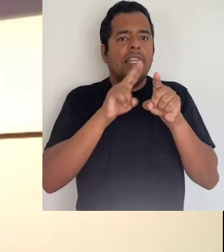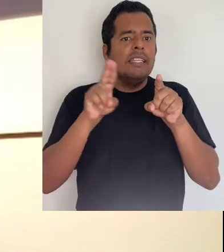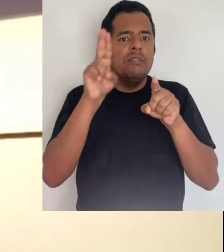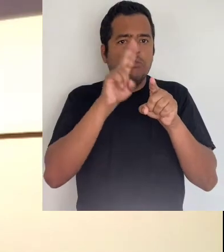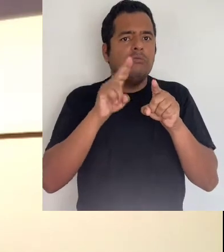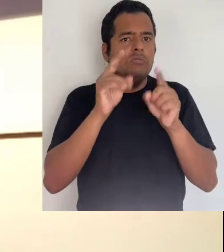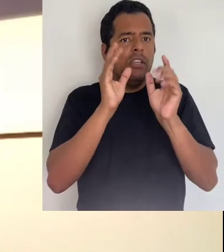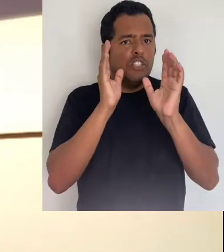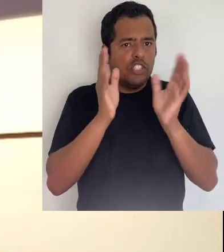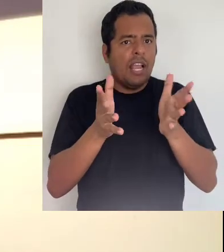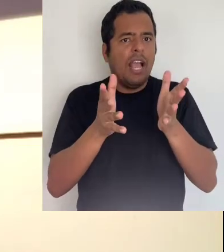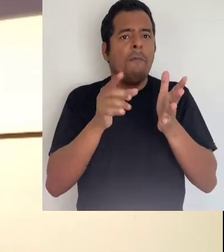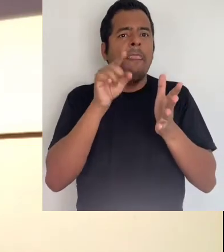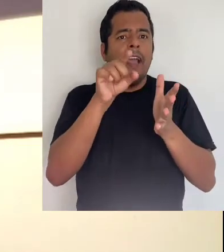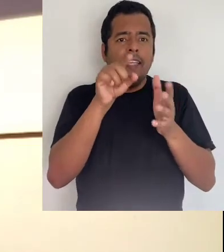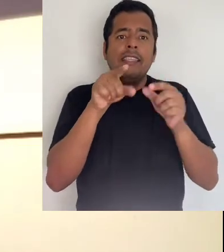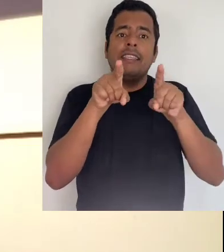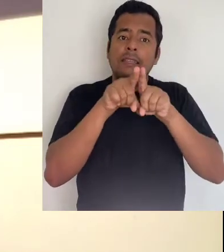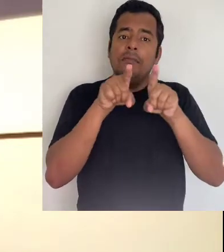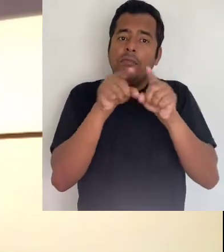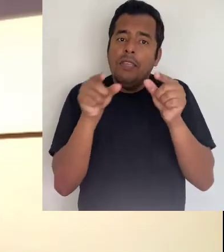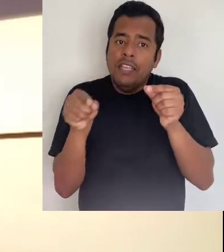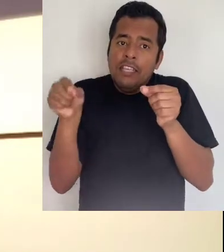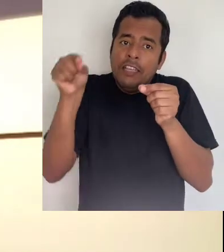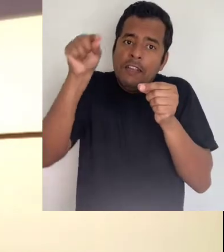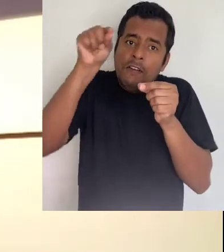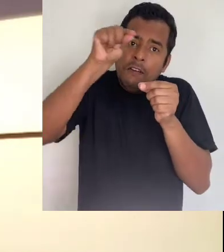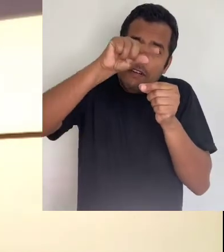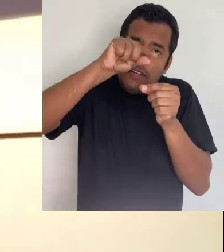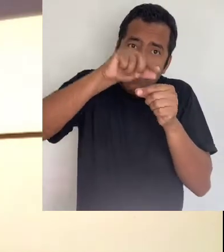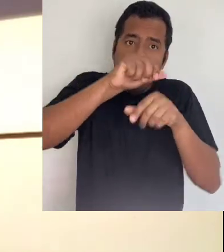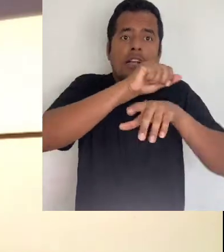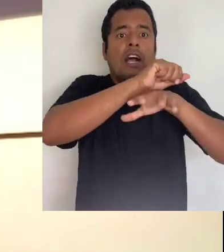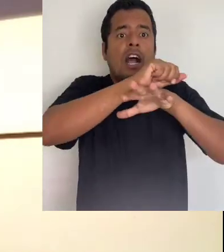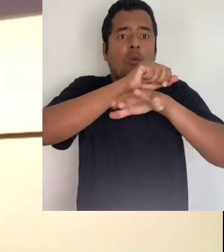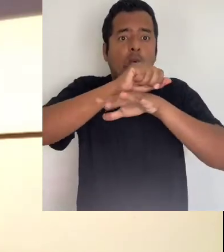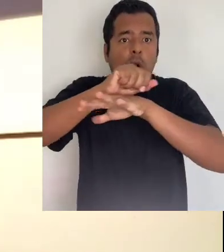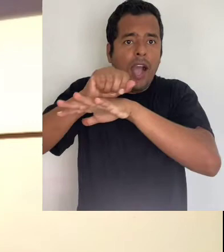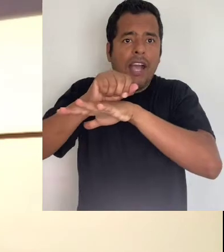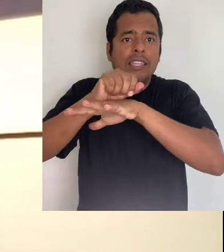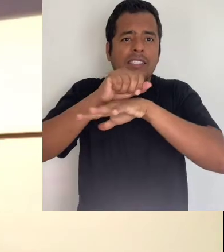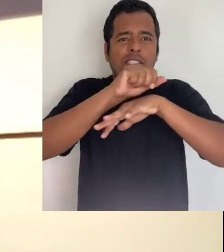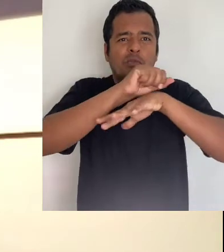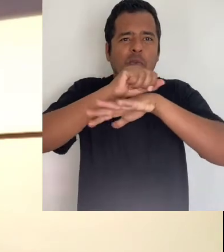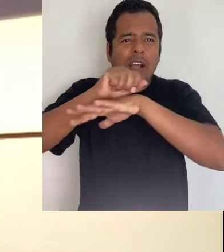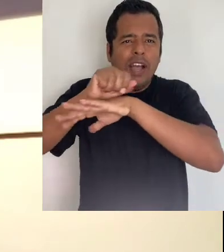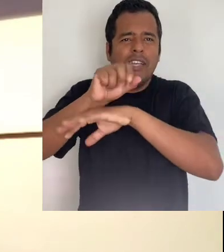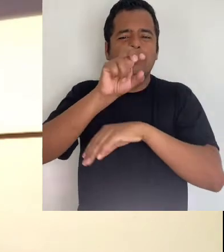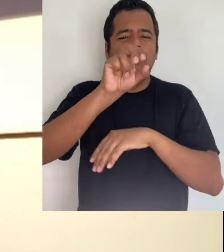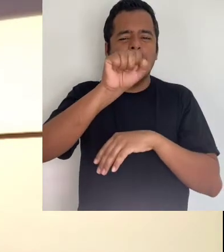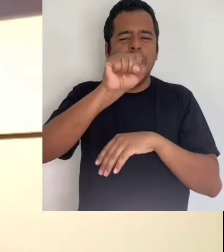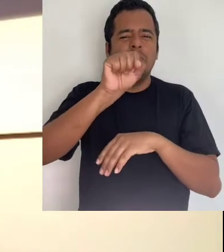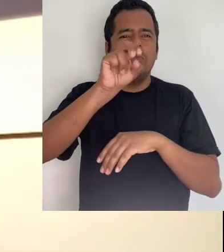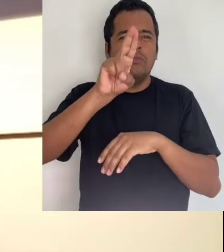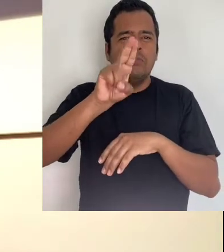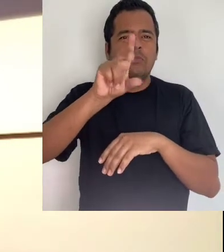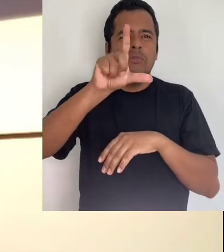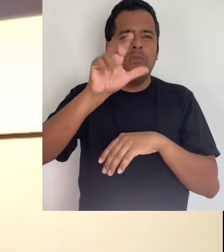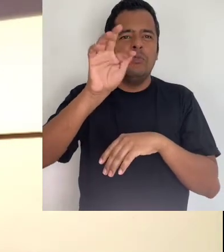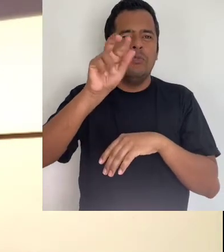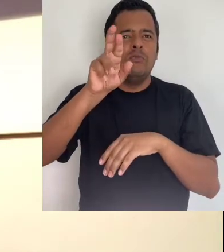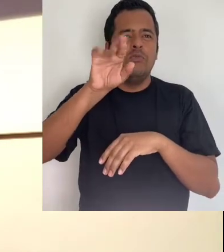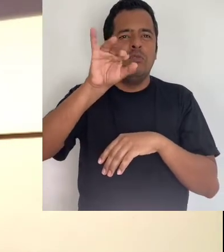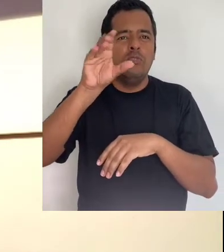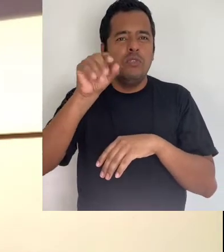depois adicionar o álcool isobutílico, eu agora vou estar adicionando o ácido sulfúrico, tá bom? Trabalhar com